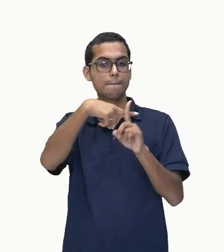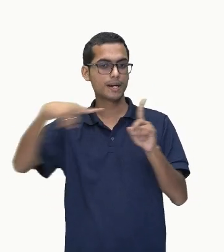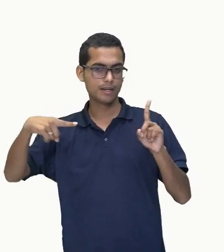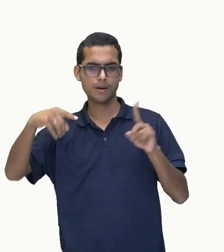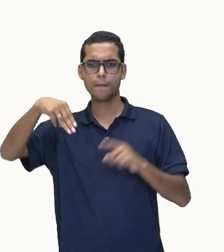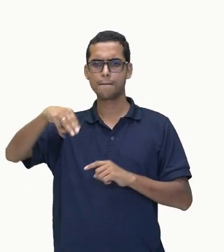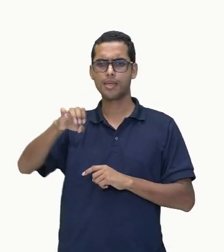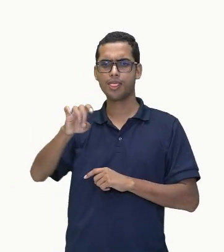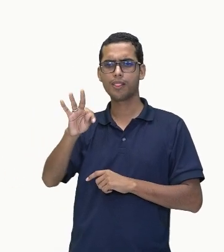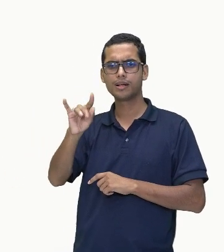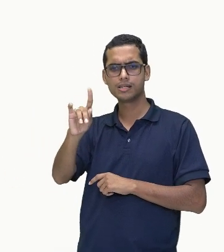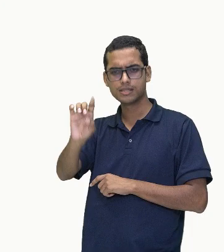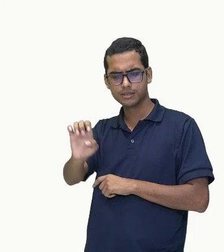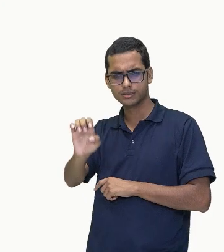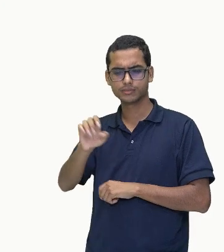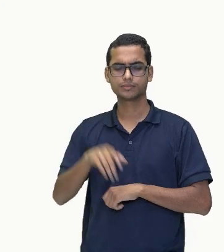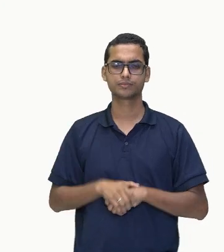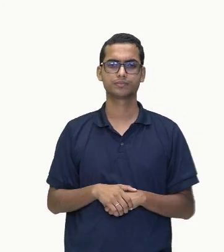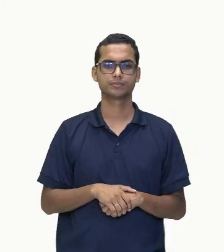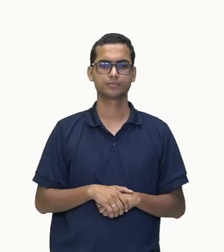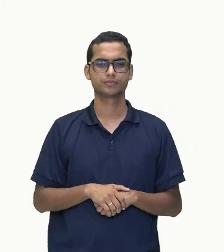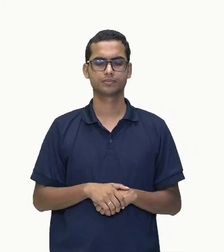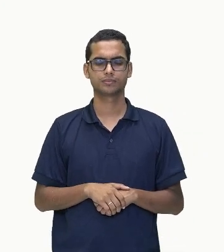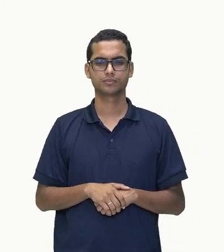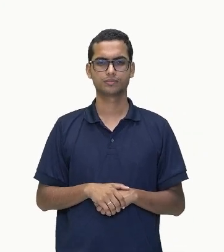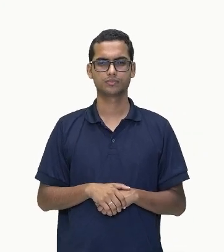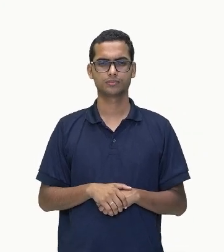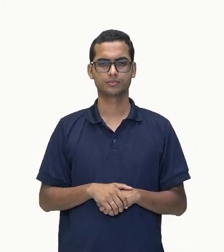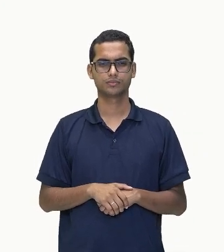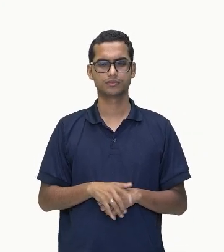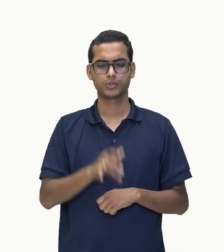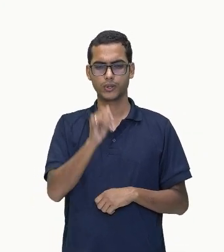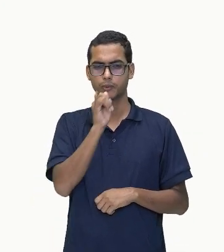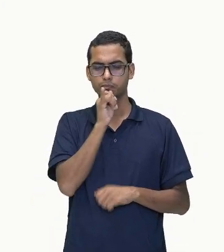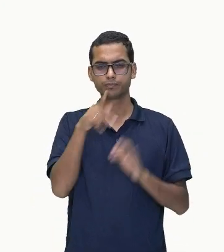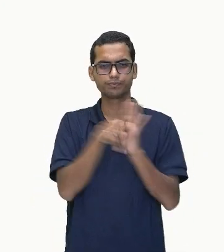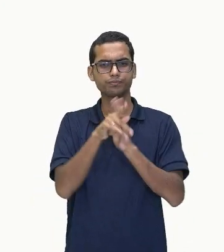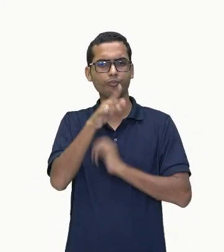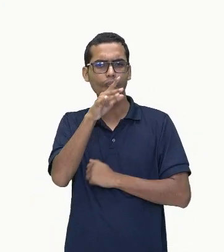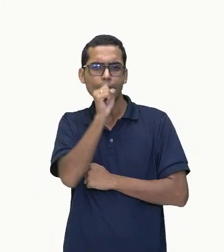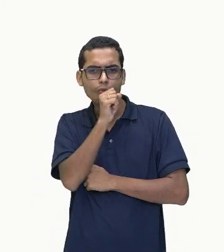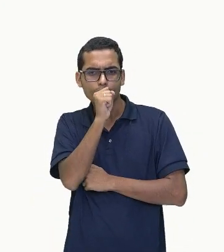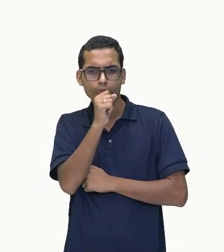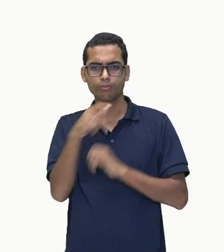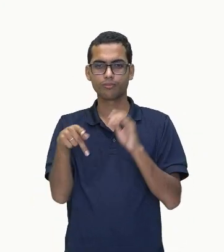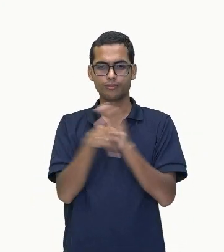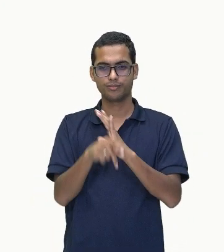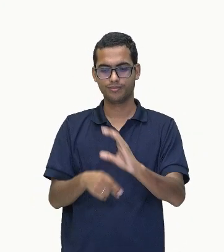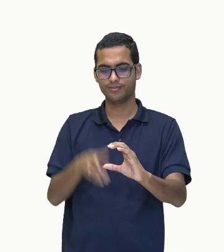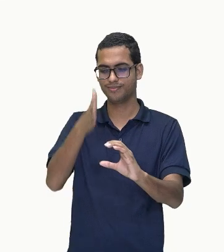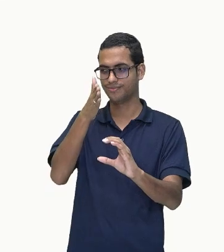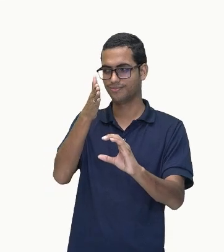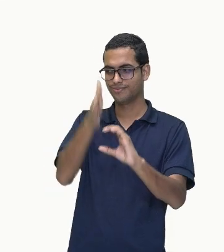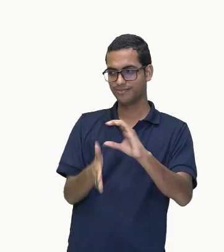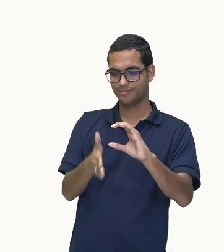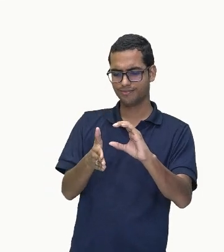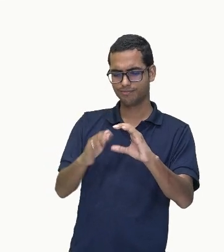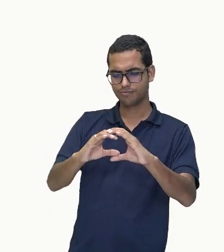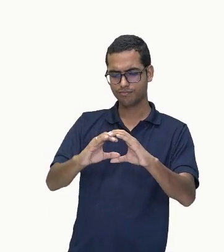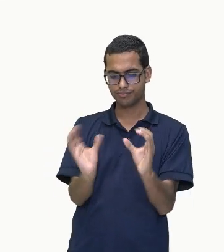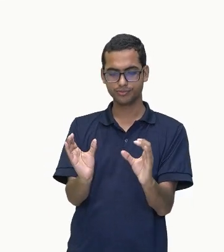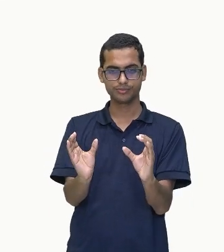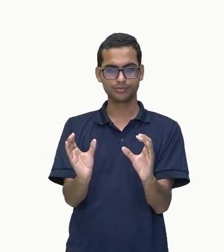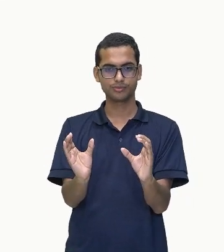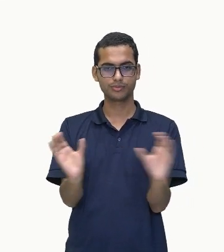meus amigos, quando você pega uma laranja, corta ao meio e você junta essas